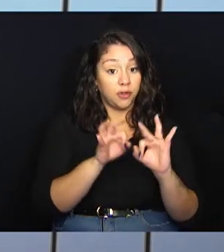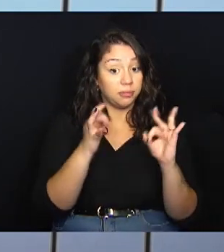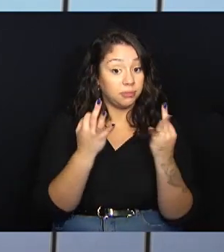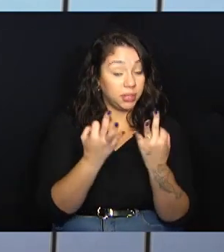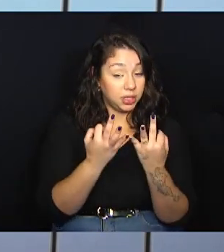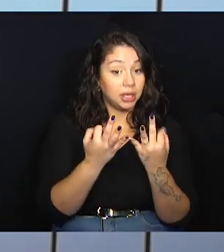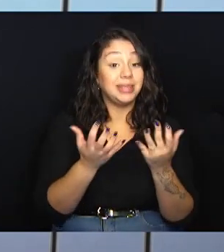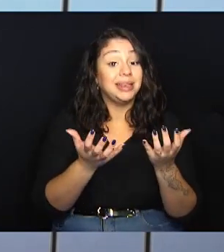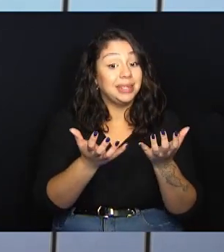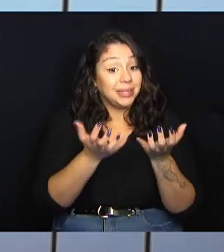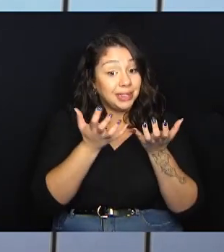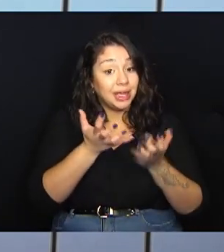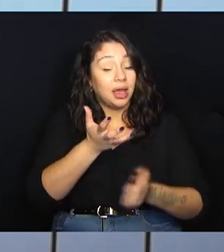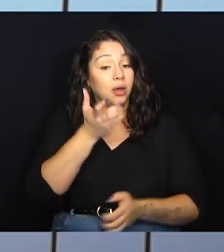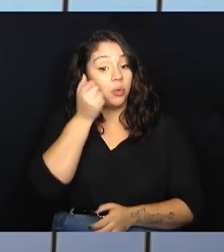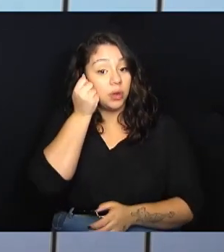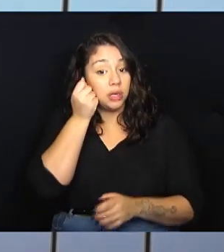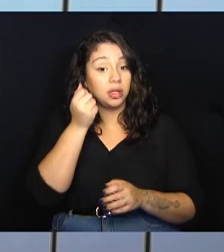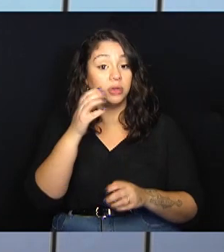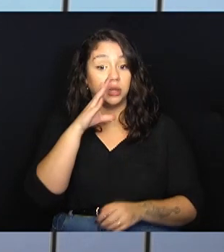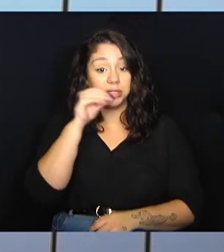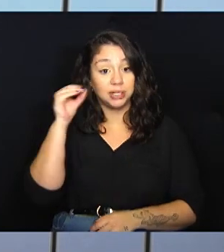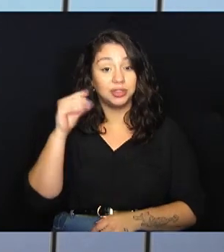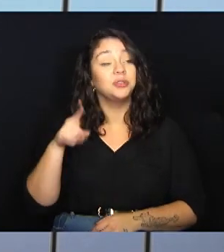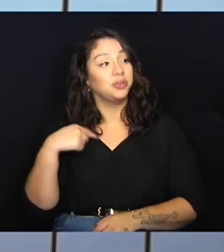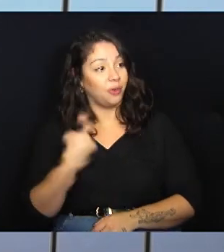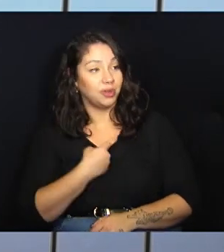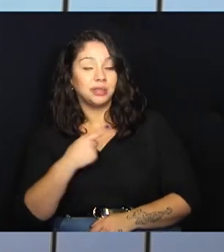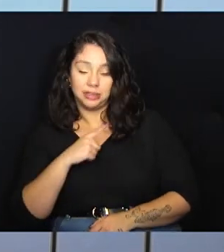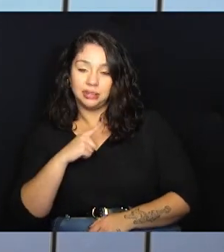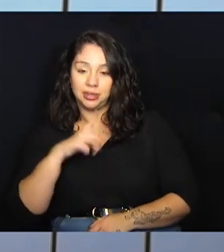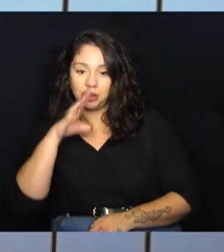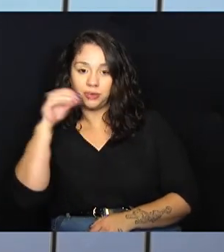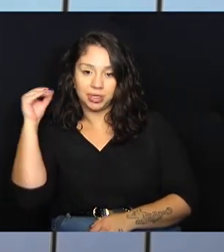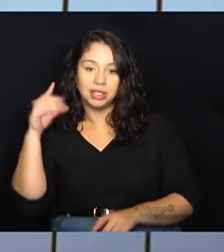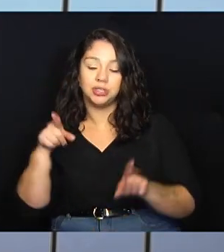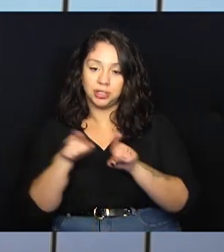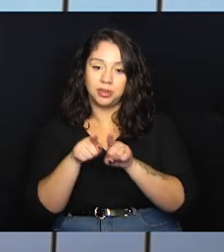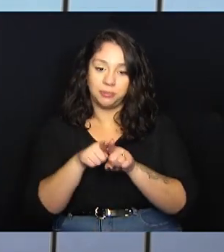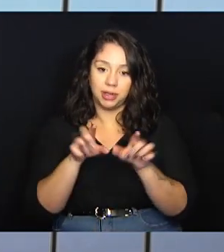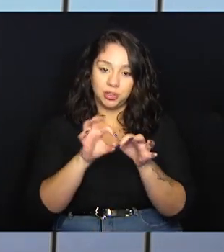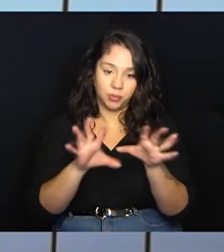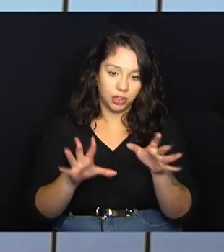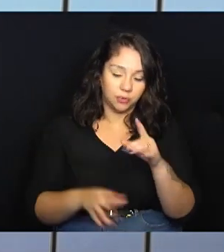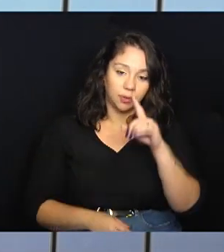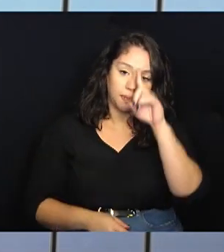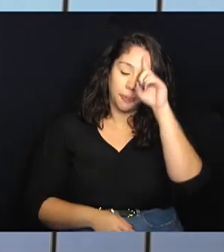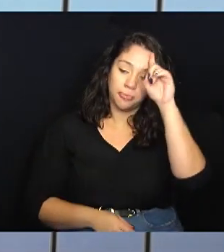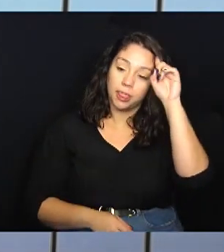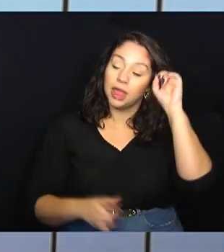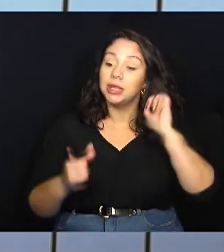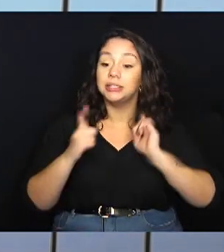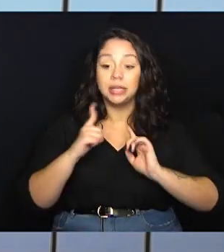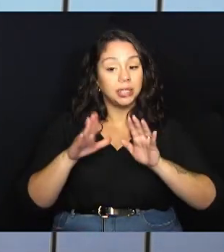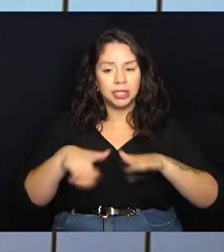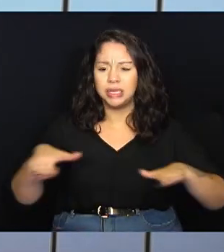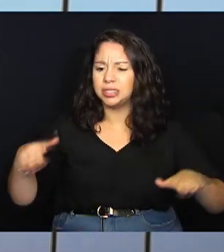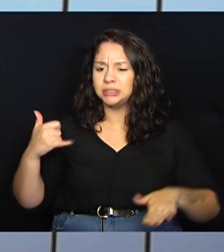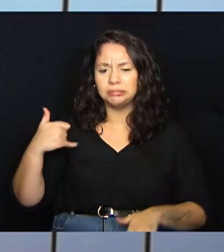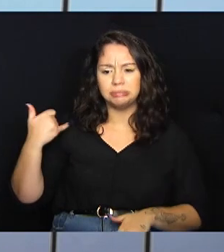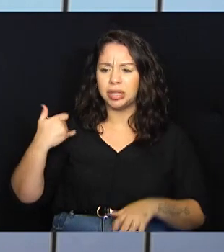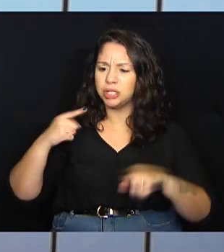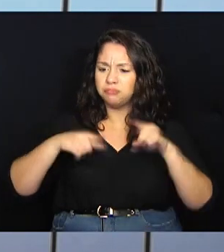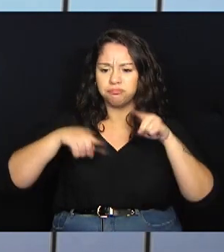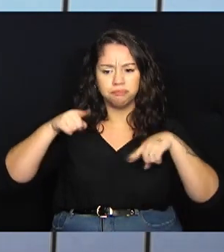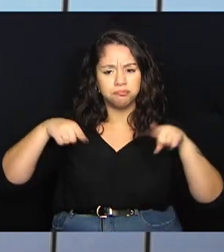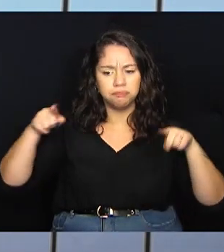que queiram acolher adolescentes, nós temos adolescentes, né? Tá ótimo. Então, temos crianças de todas as idades. Obviamente,